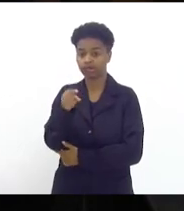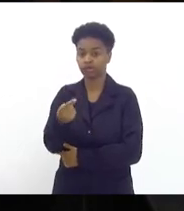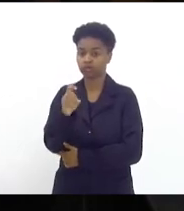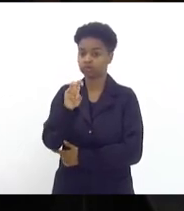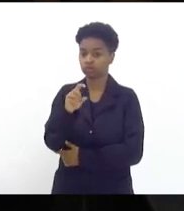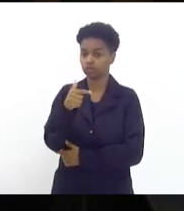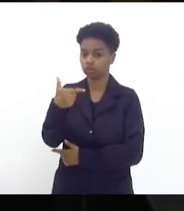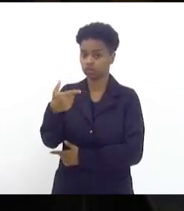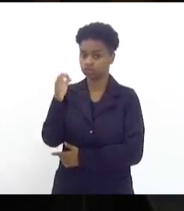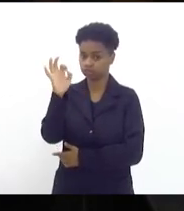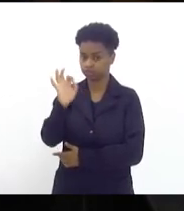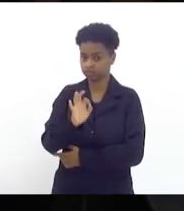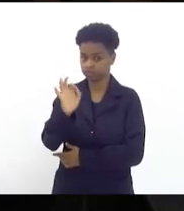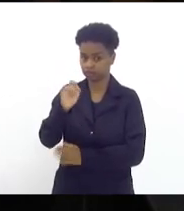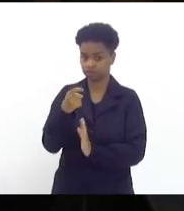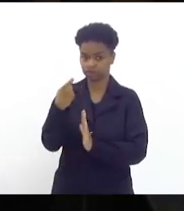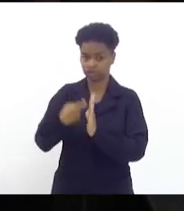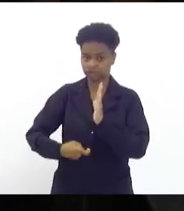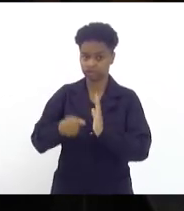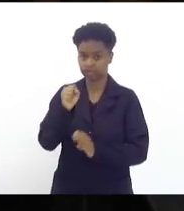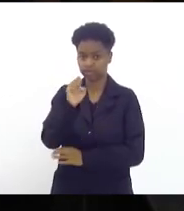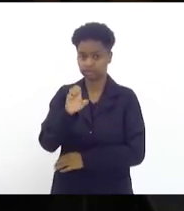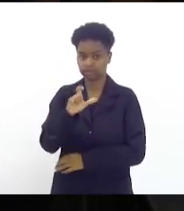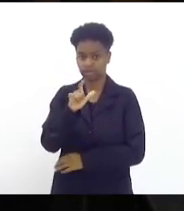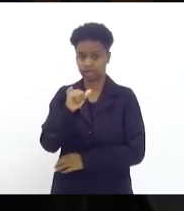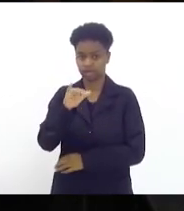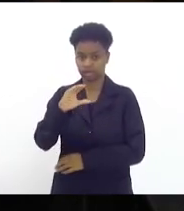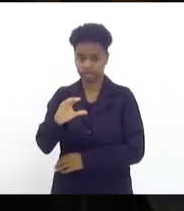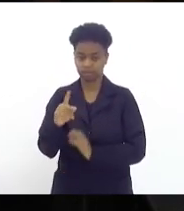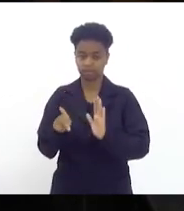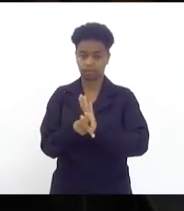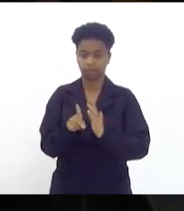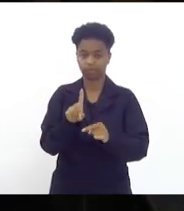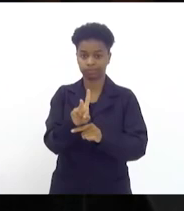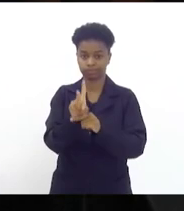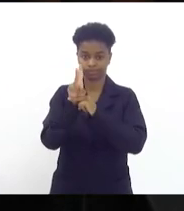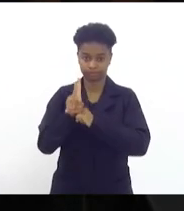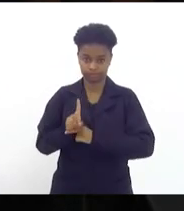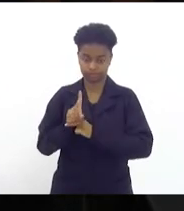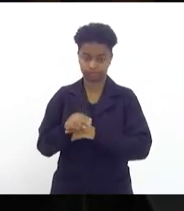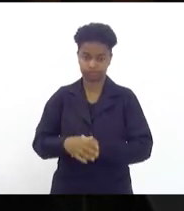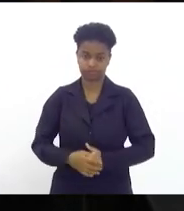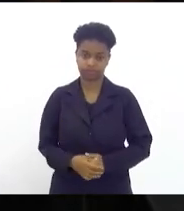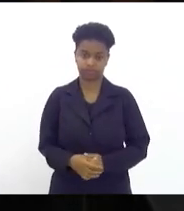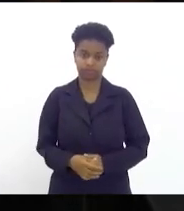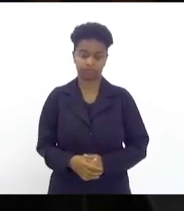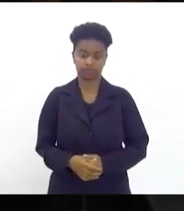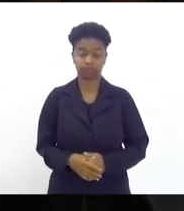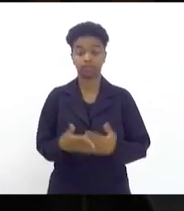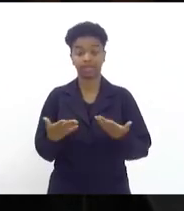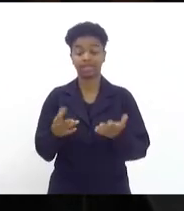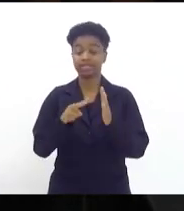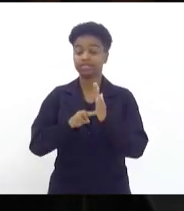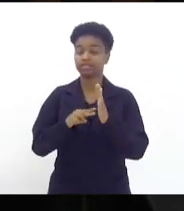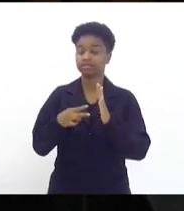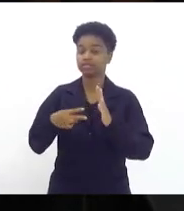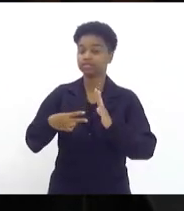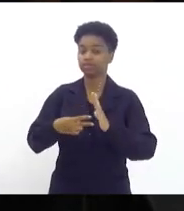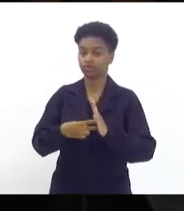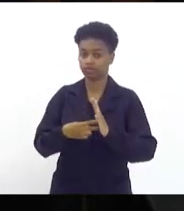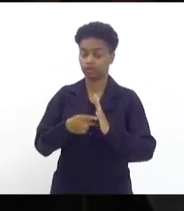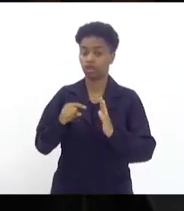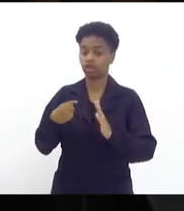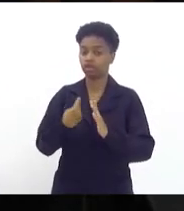11,52% de taxa SELIC nos empréstimos tomados isto quer dizer que